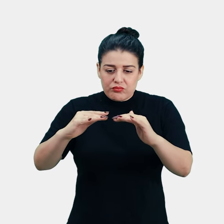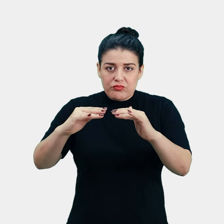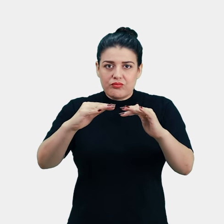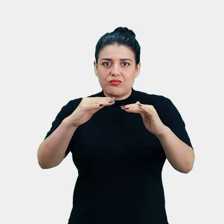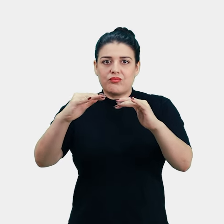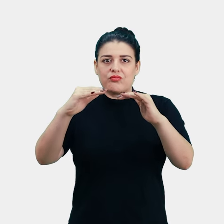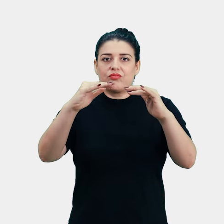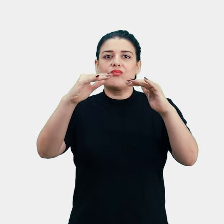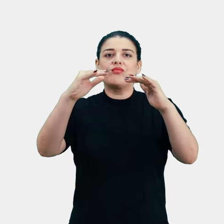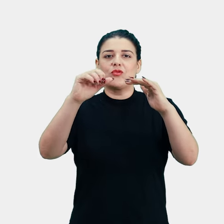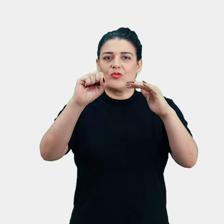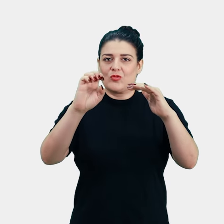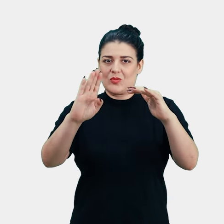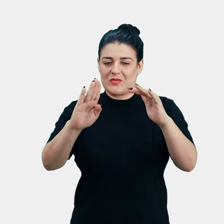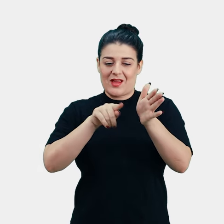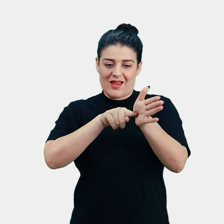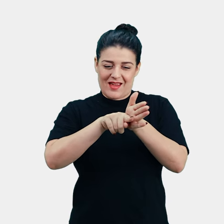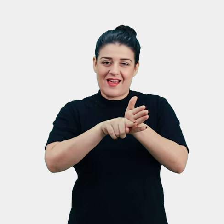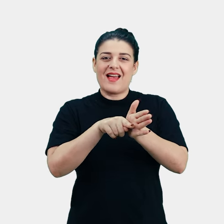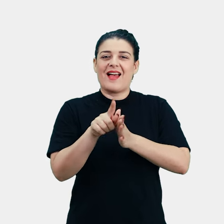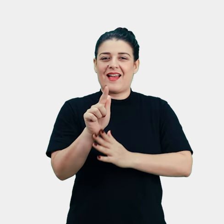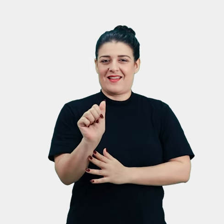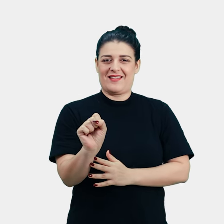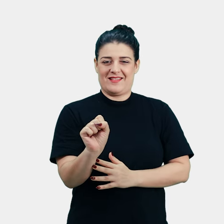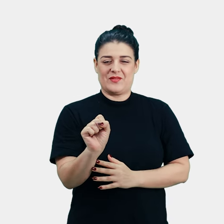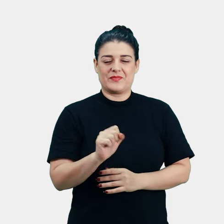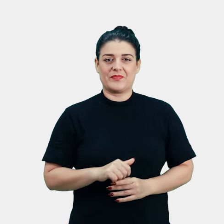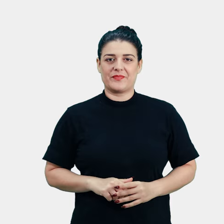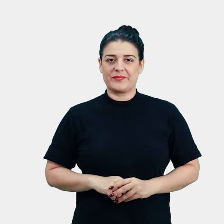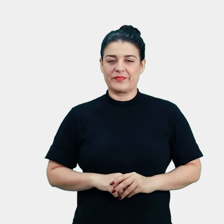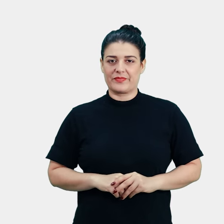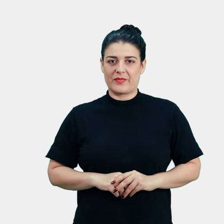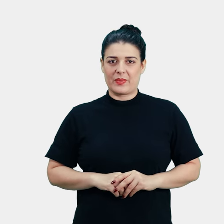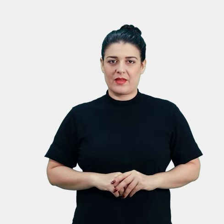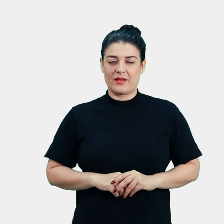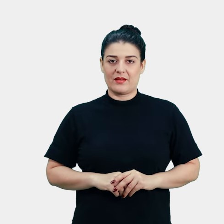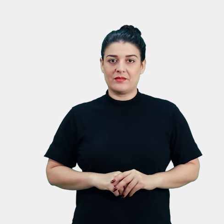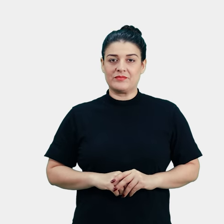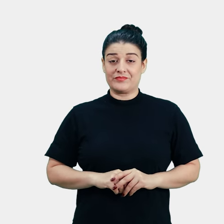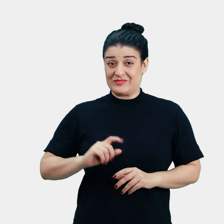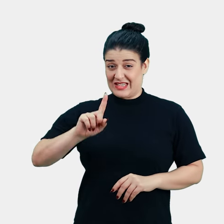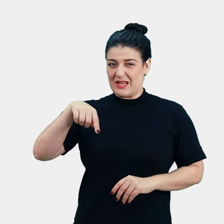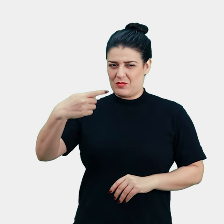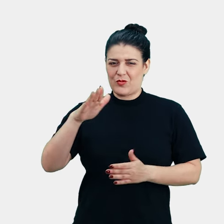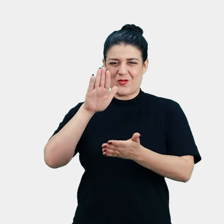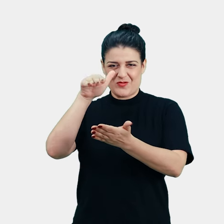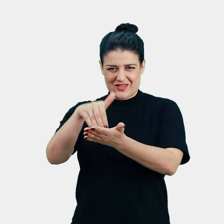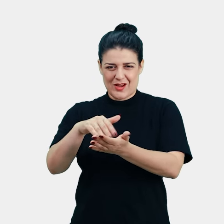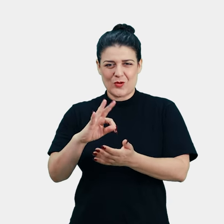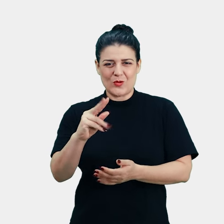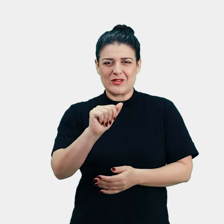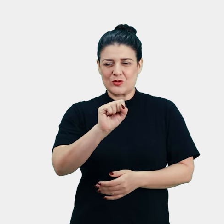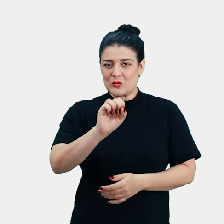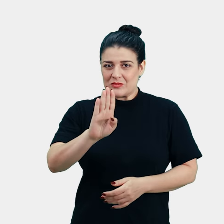liberando então essas substâncias do analito em fase gasosa, tá? E aí no final, essas substâncias